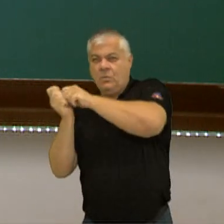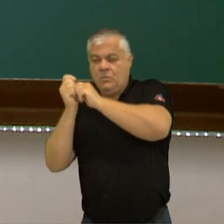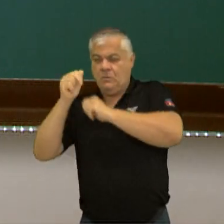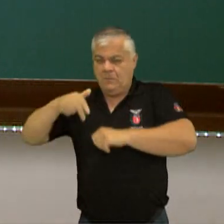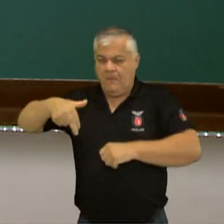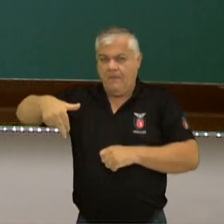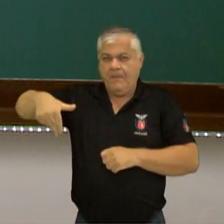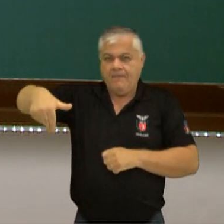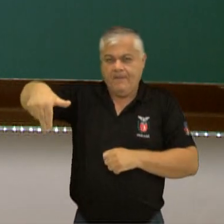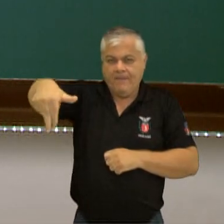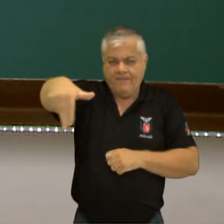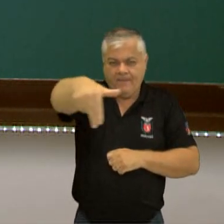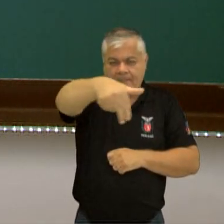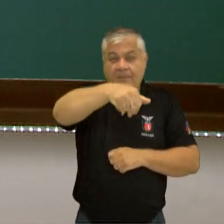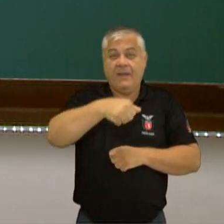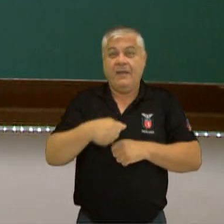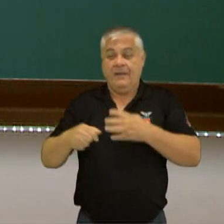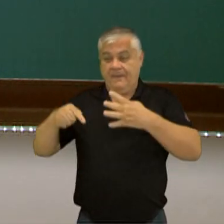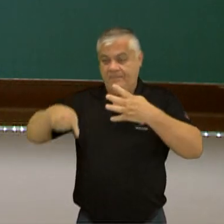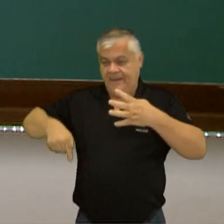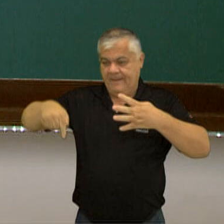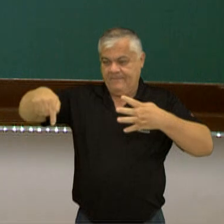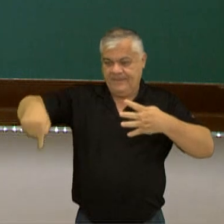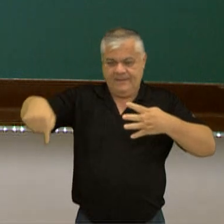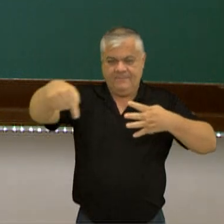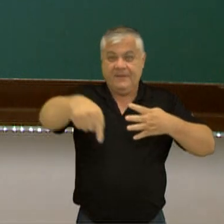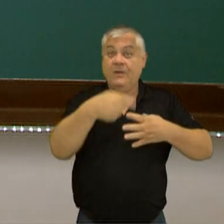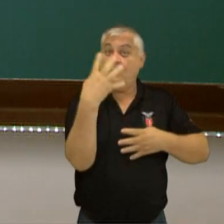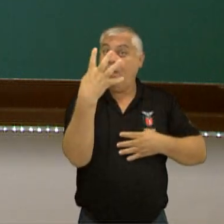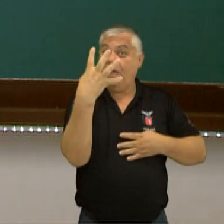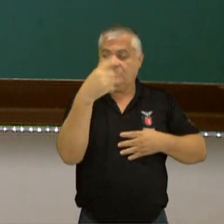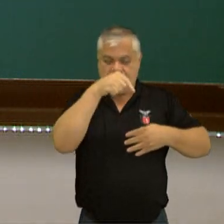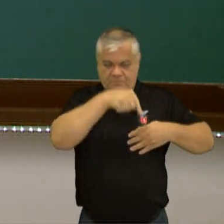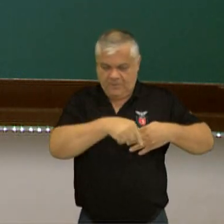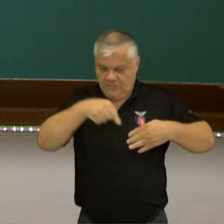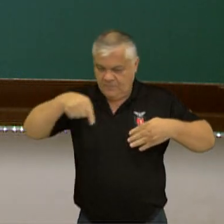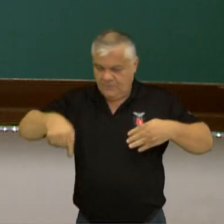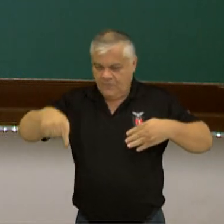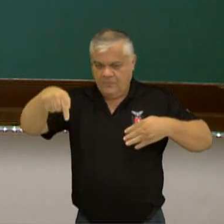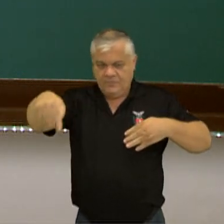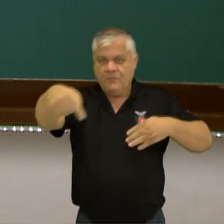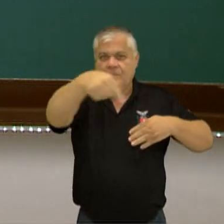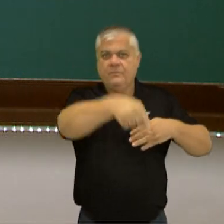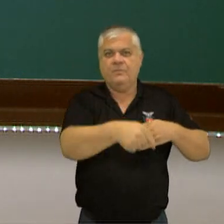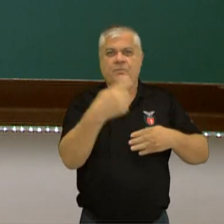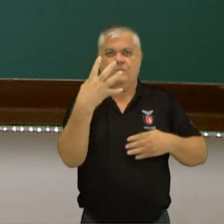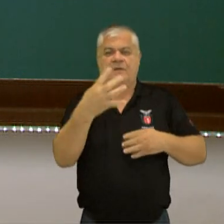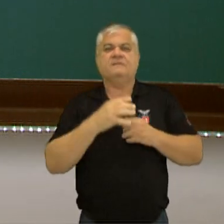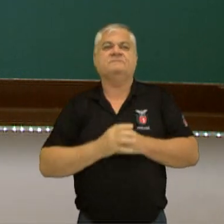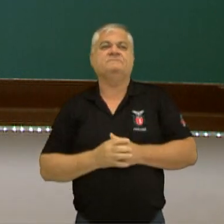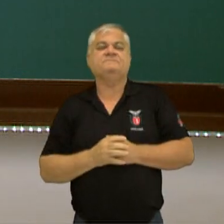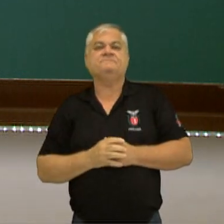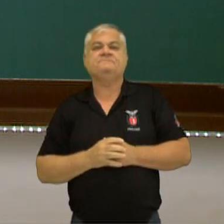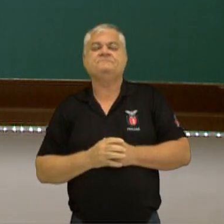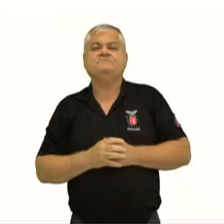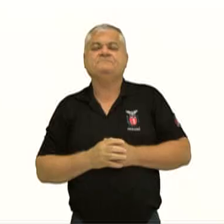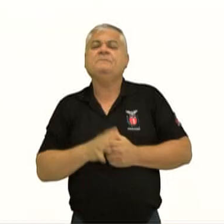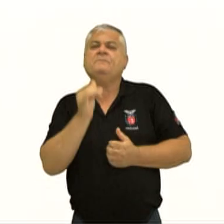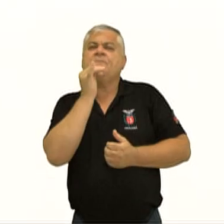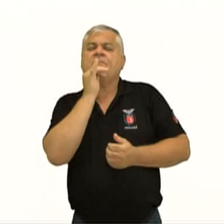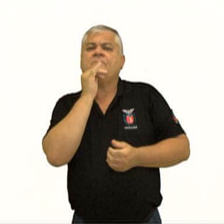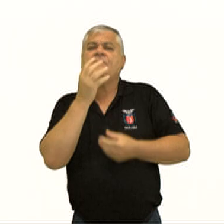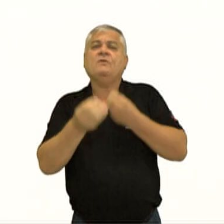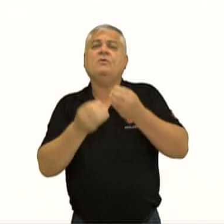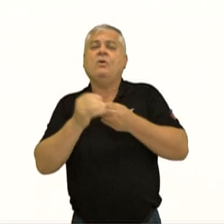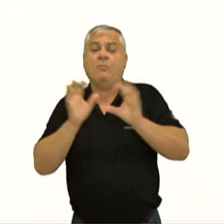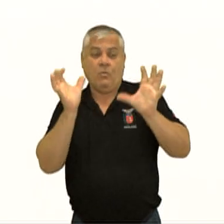tá? E corra as quatro bases ali que estão demarcadas dentro do campo, formato de diamante. Vence a equipe